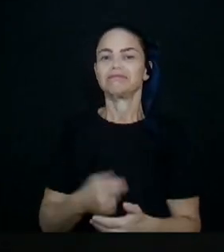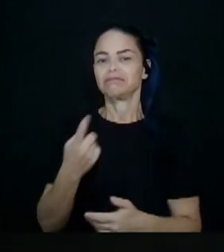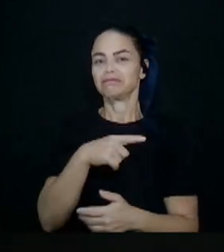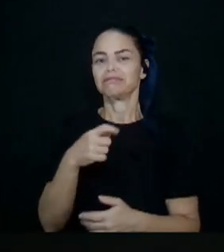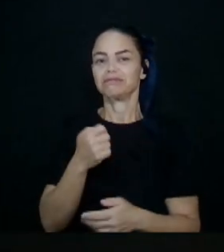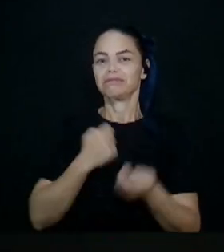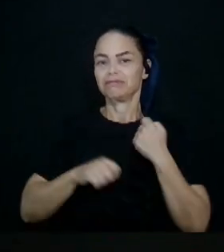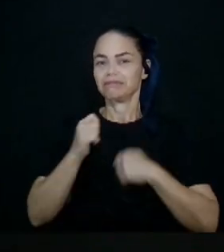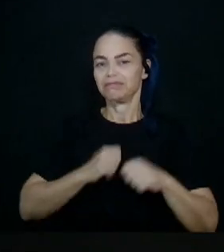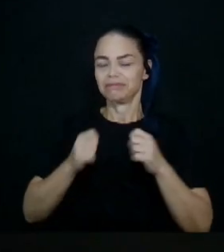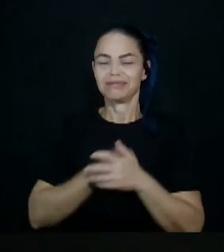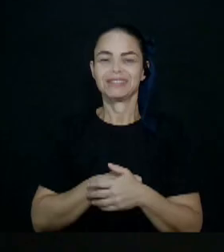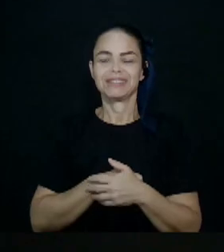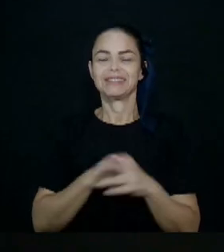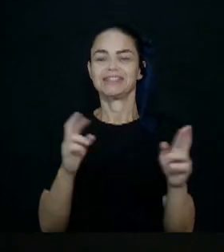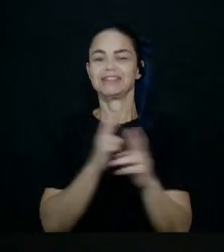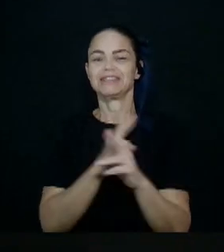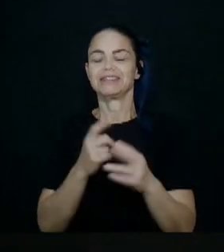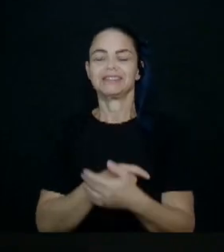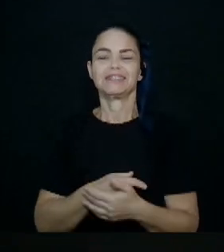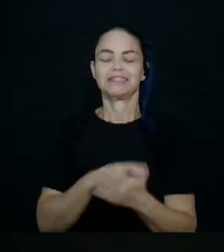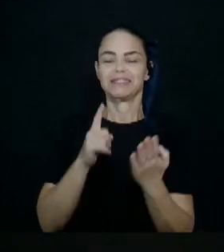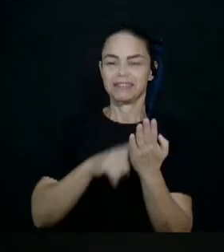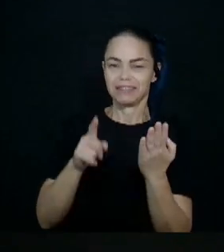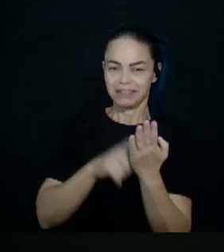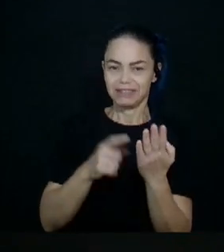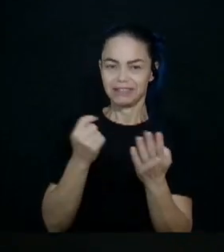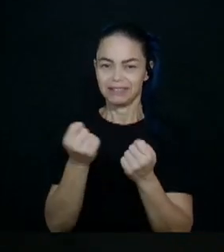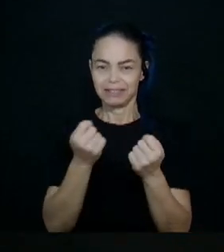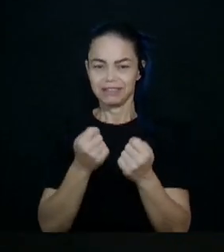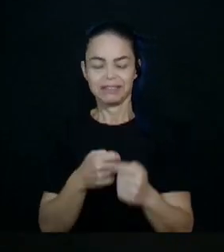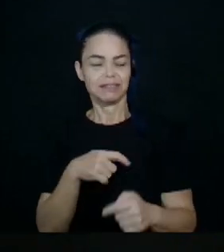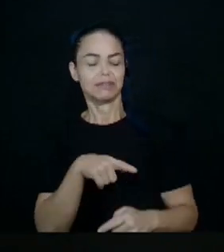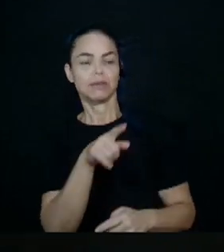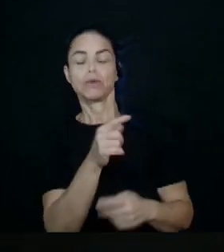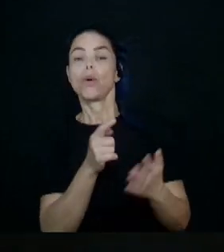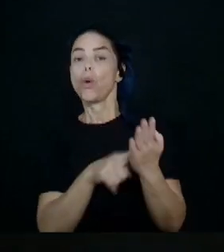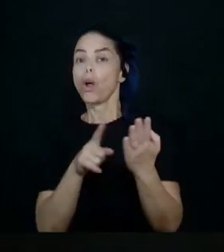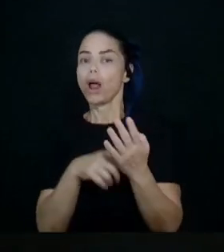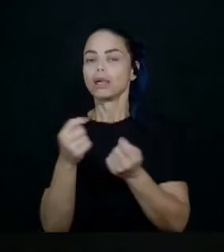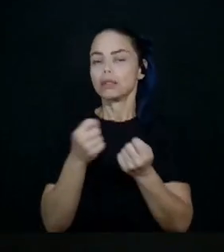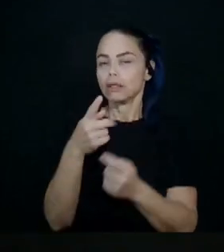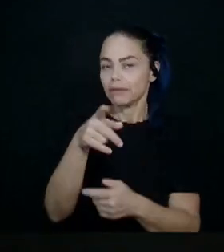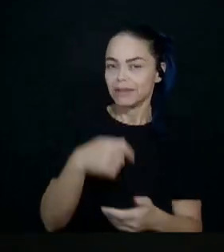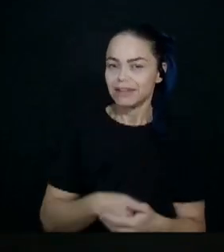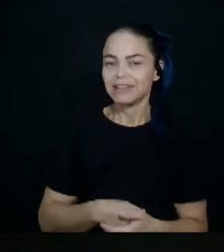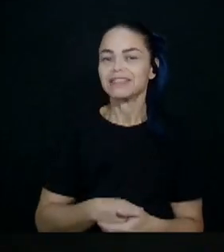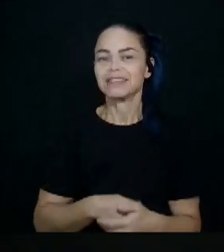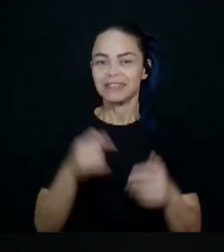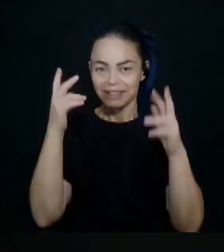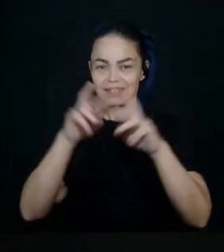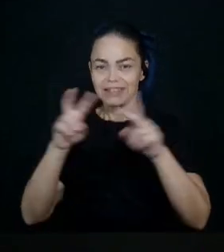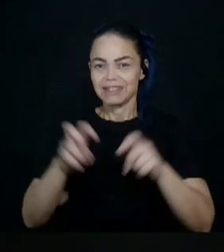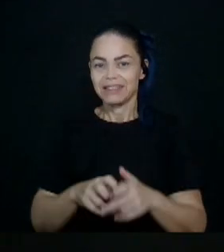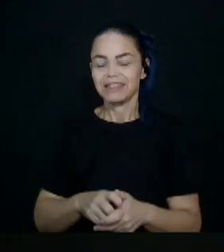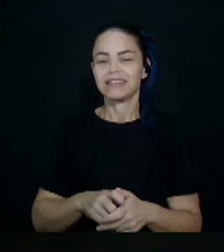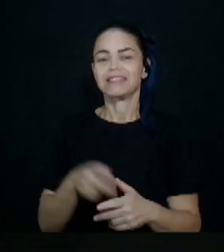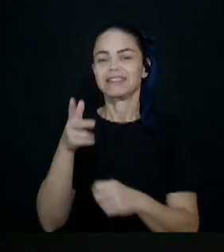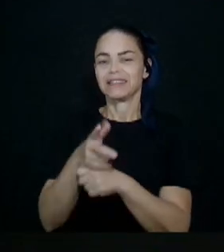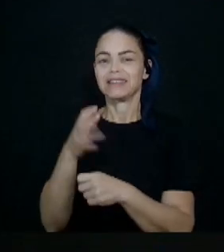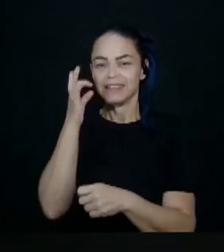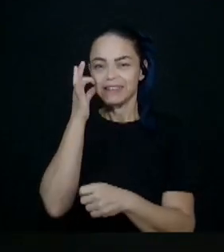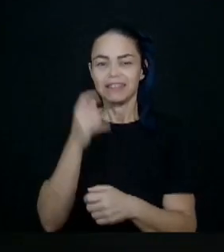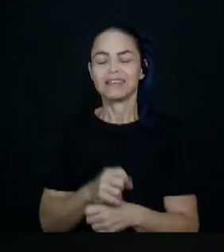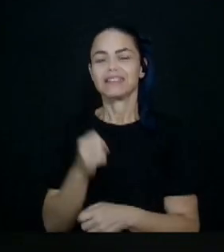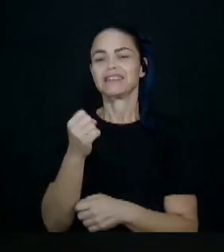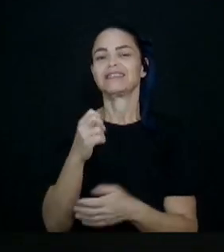e relações. Você controla o aparelho ou ele controla você? Amanhã, esse é o tema do Estúdio Câmara ao vivo, a partir das 8 da